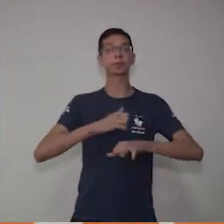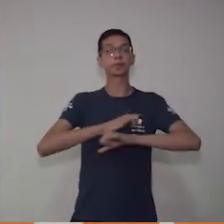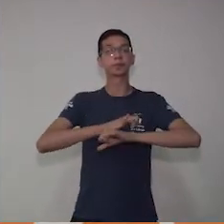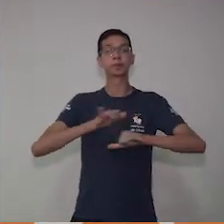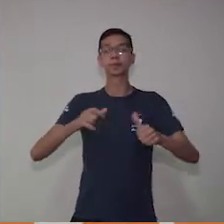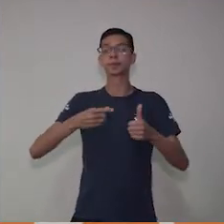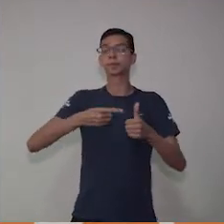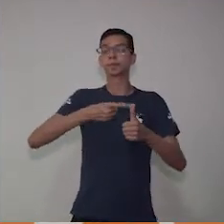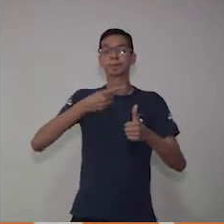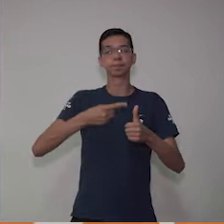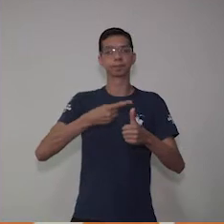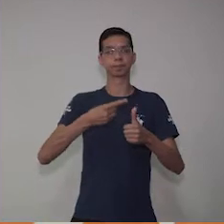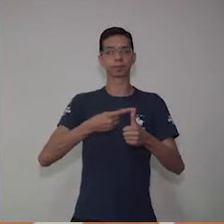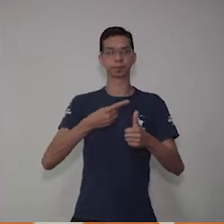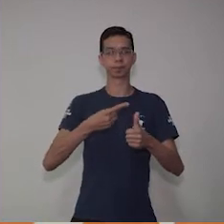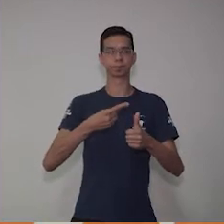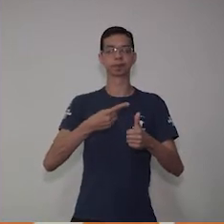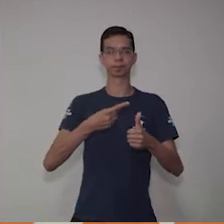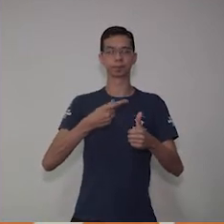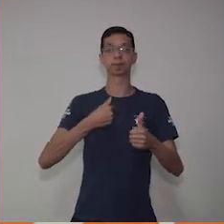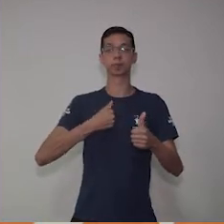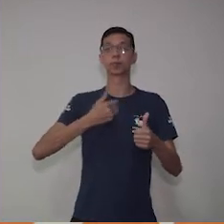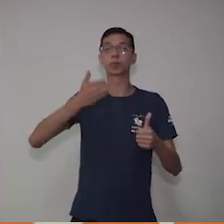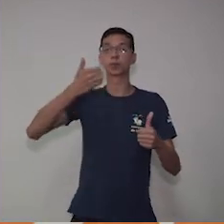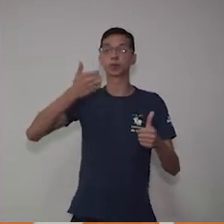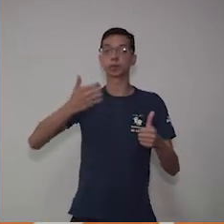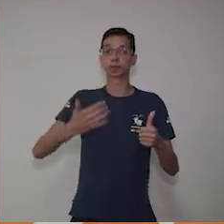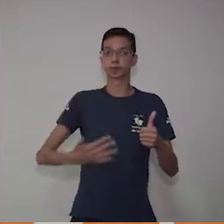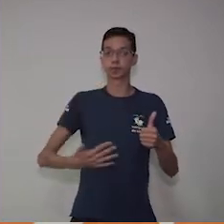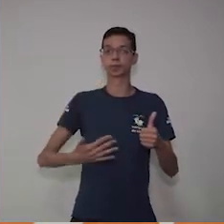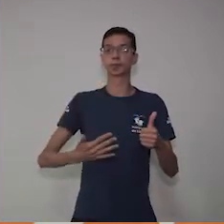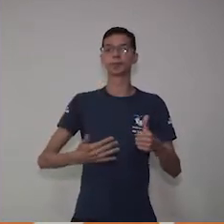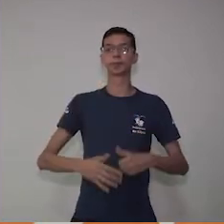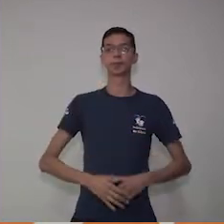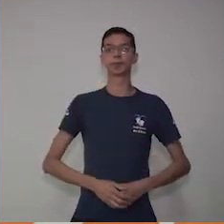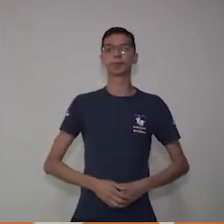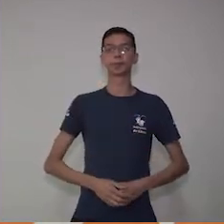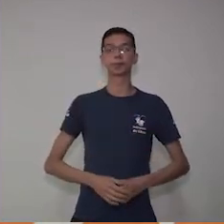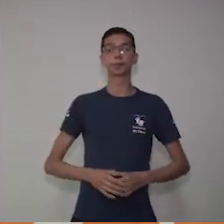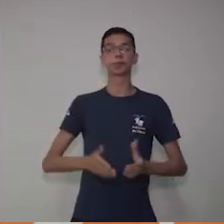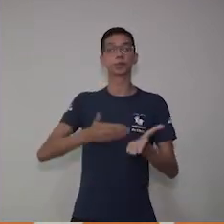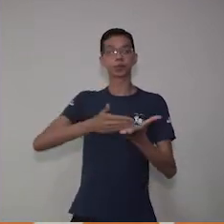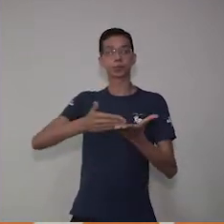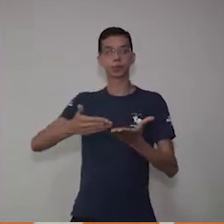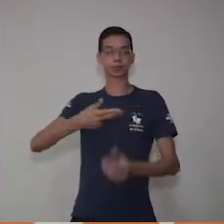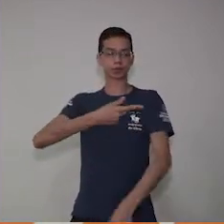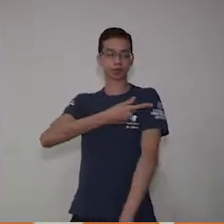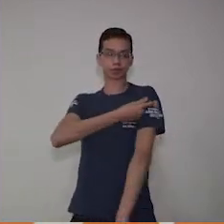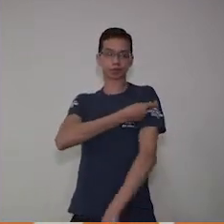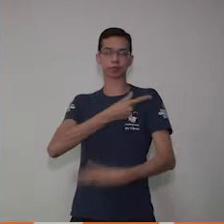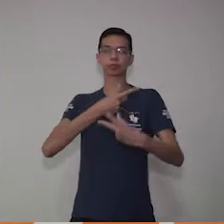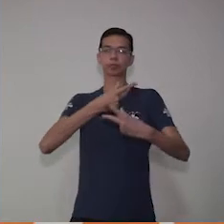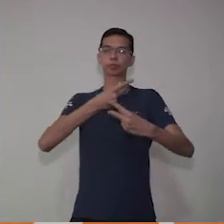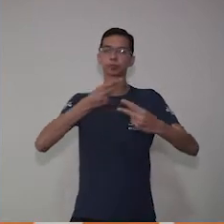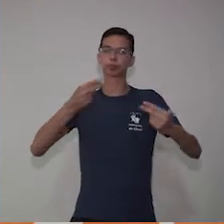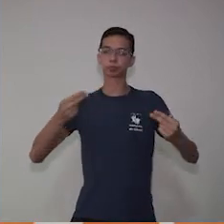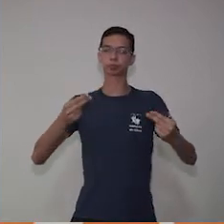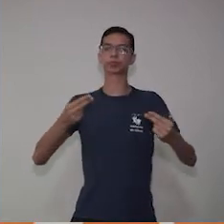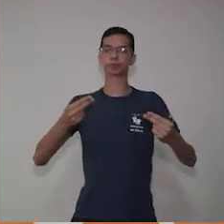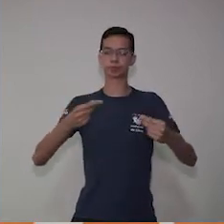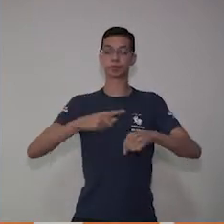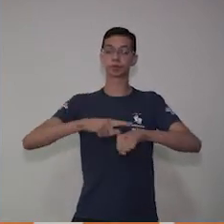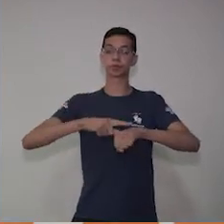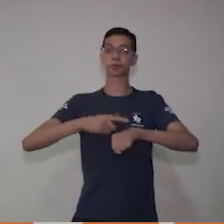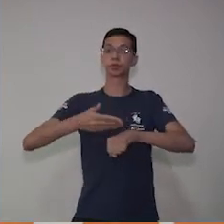dizer que nós vamos antecipar o início da vacinação à população